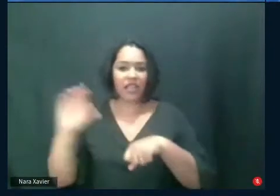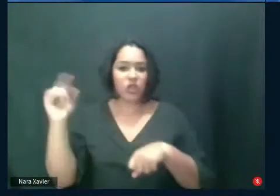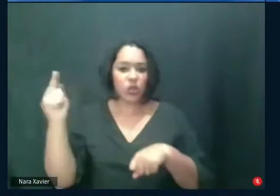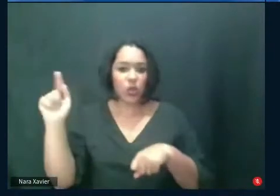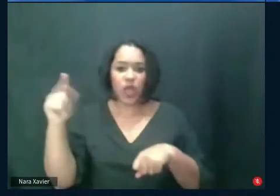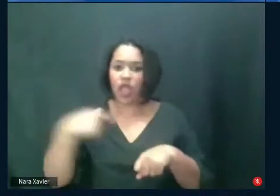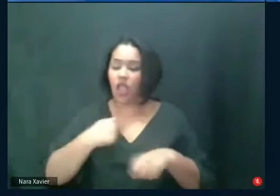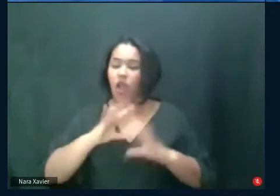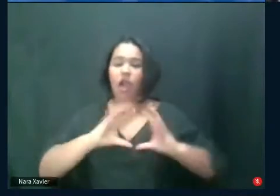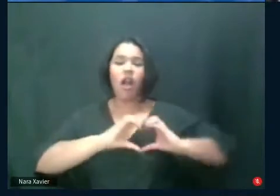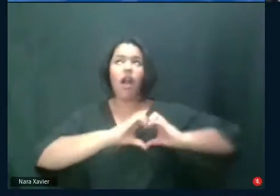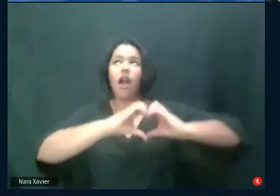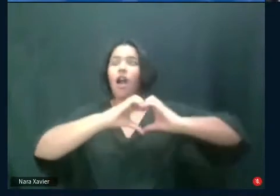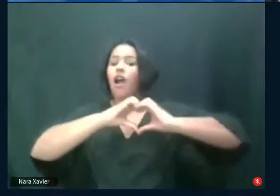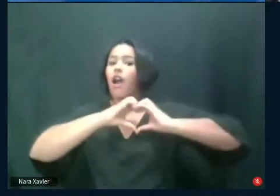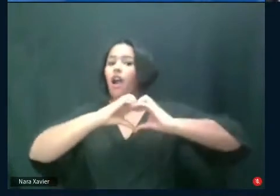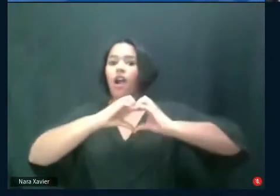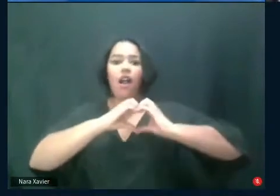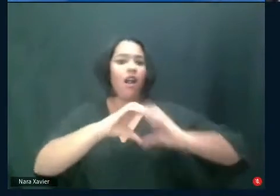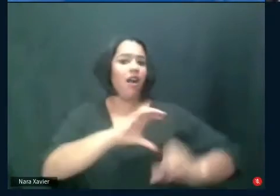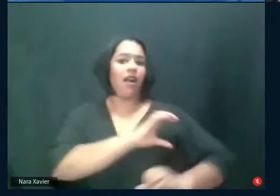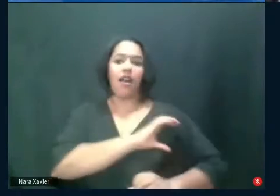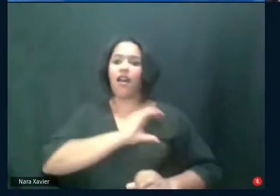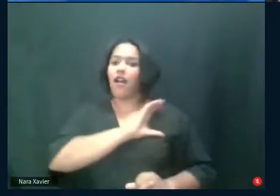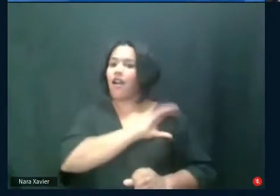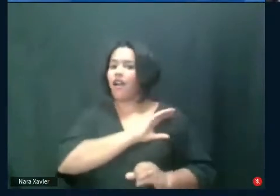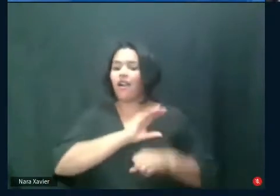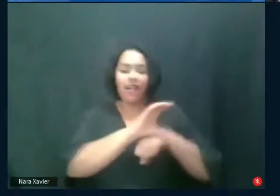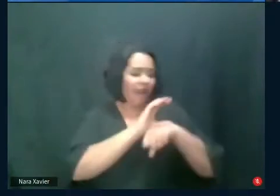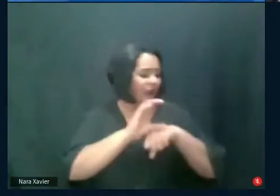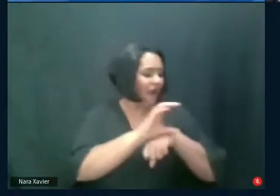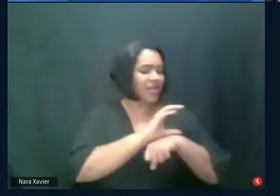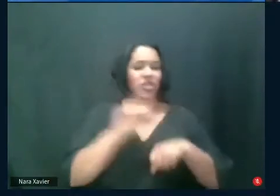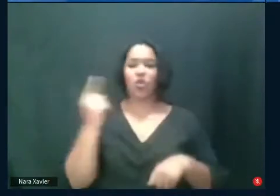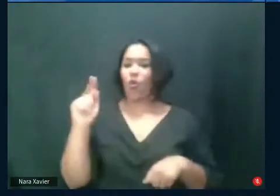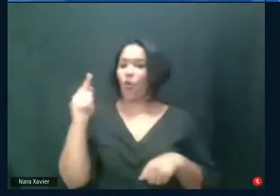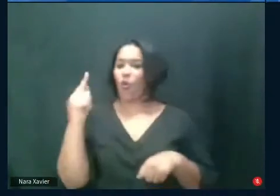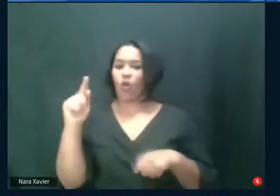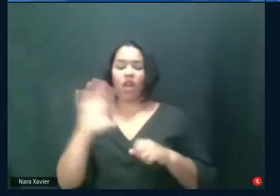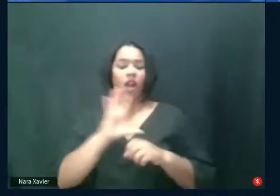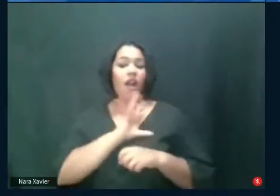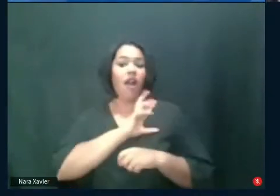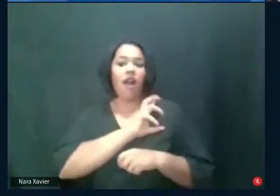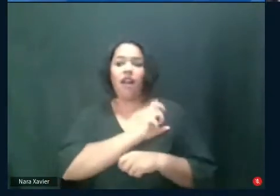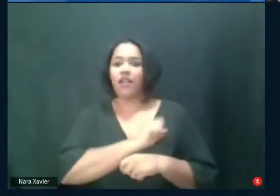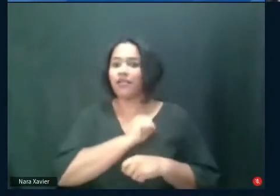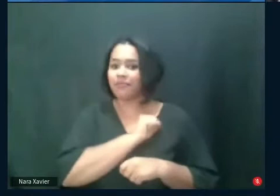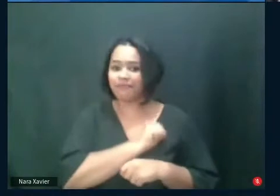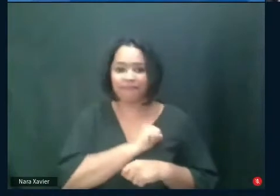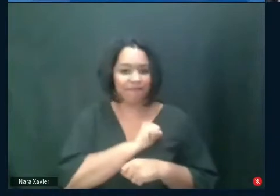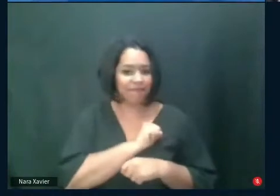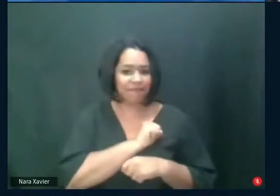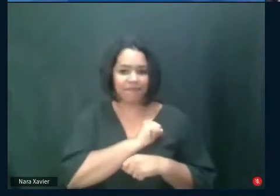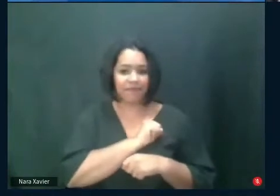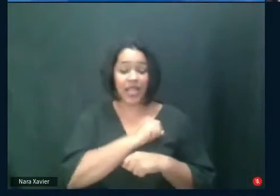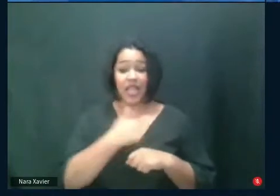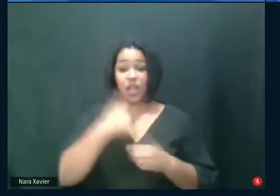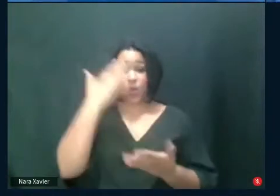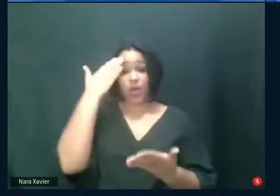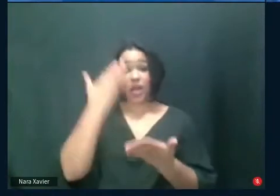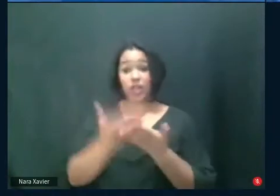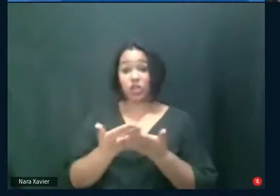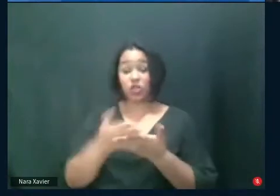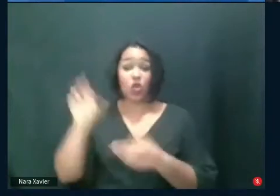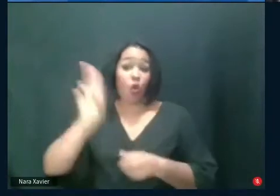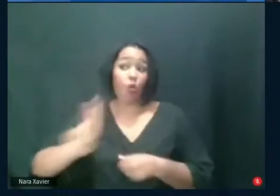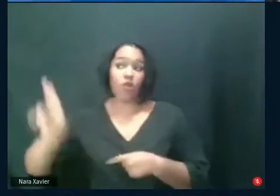uma amante do CAS Goiânia. Eu amo fazer parceria com o CAS, como professora da universidade. Eu acredito que a